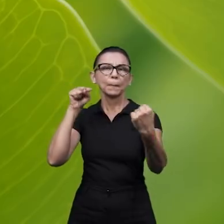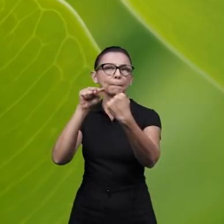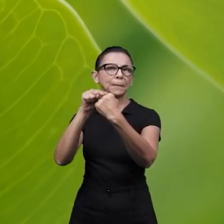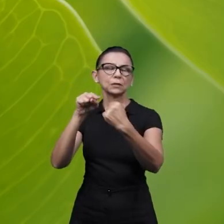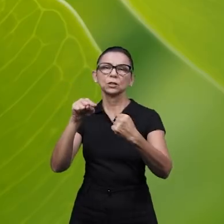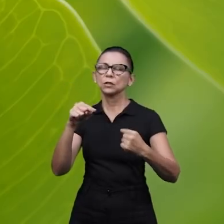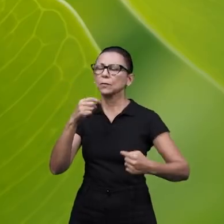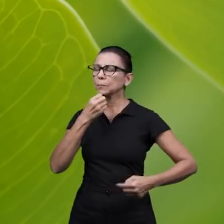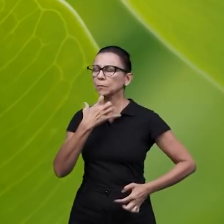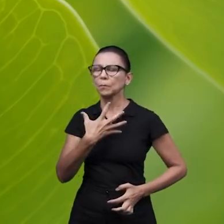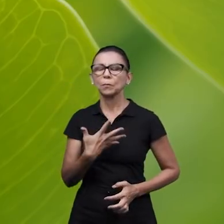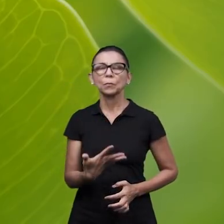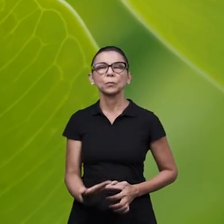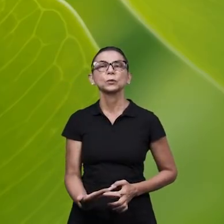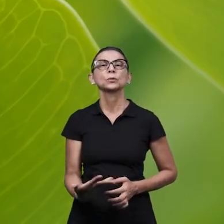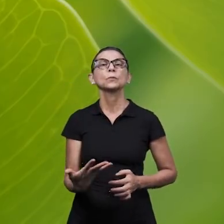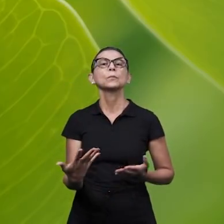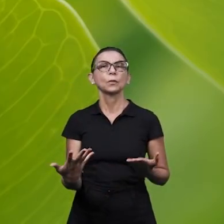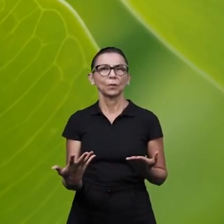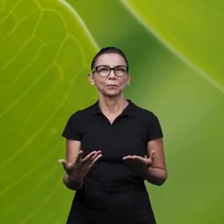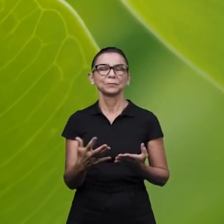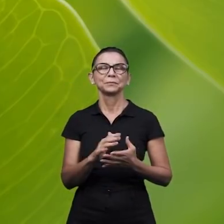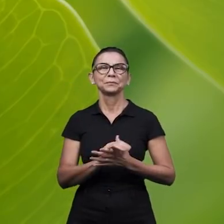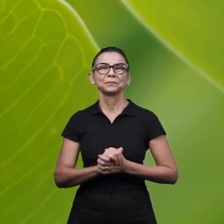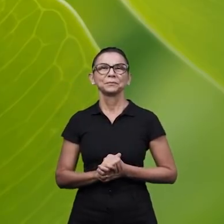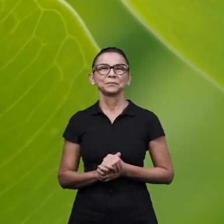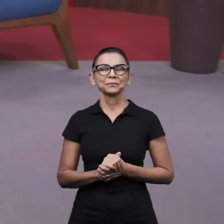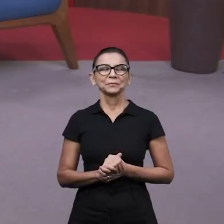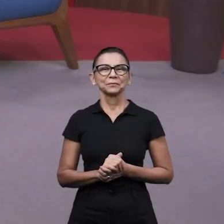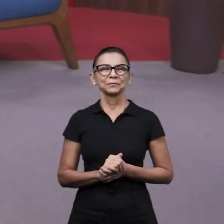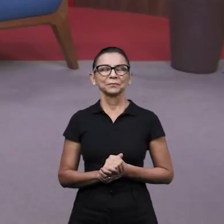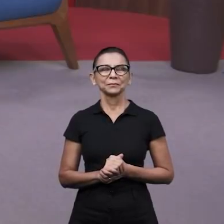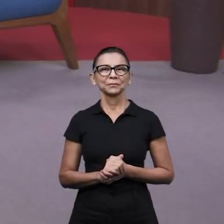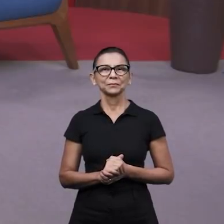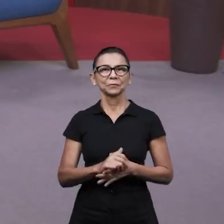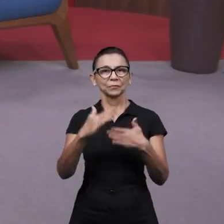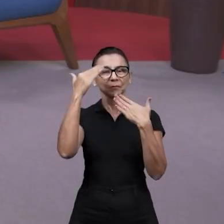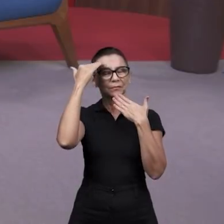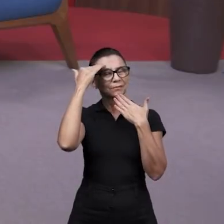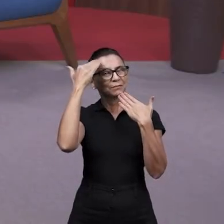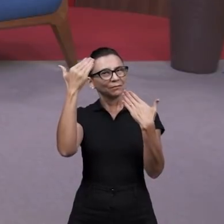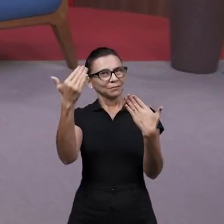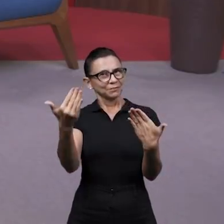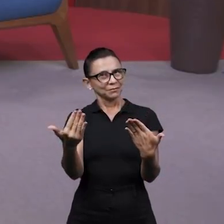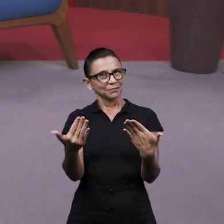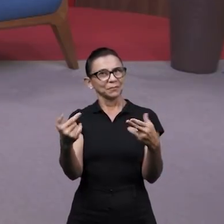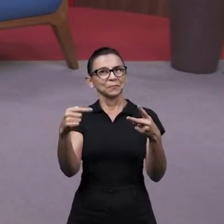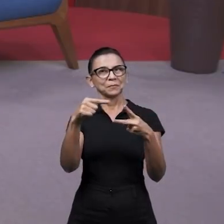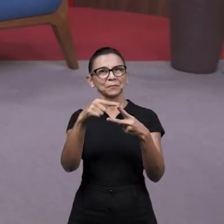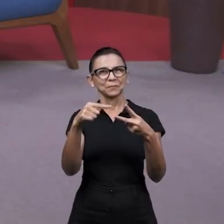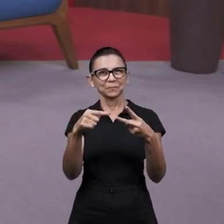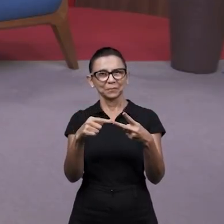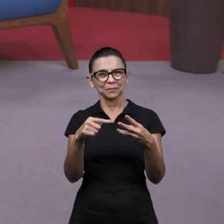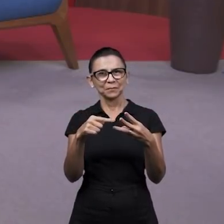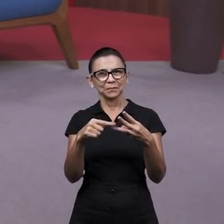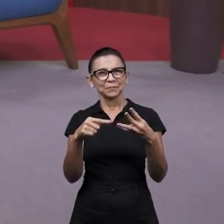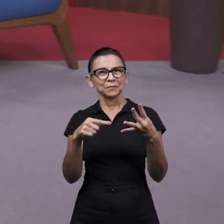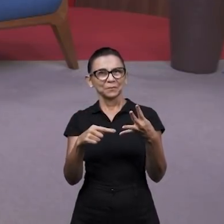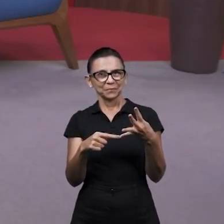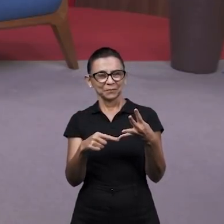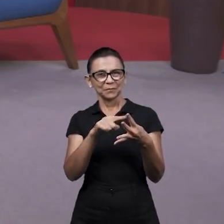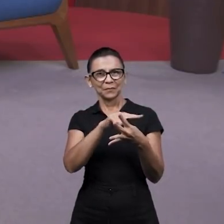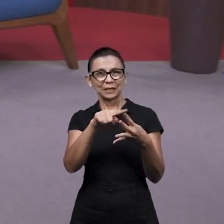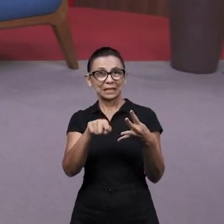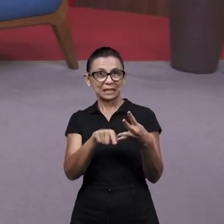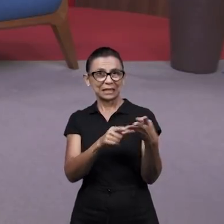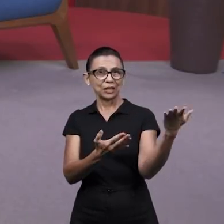nos aperfeiçoar com a doutrina da palavra. A paz do Senhor Jesus. Obrigado aos irmãos, a Sinara, o Bruno, o João Marcos, o Rafael,